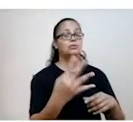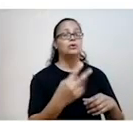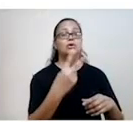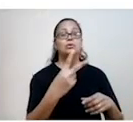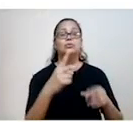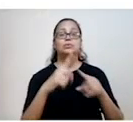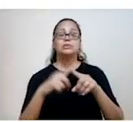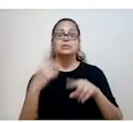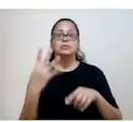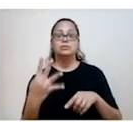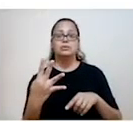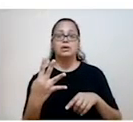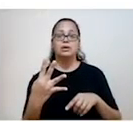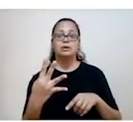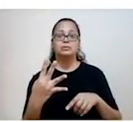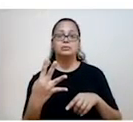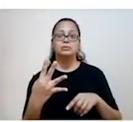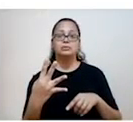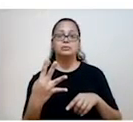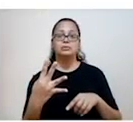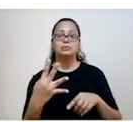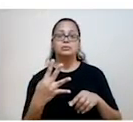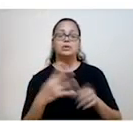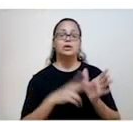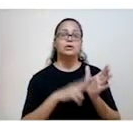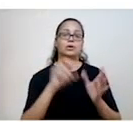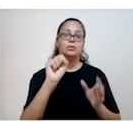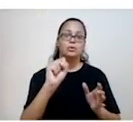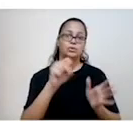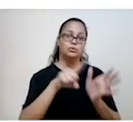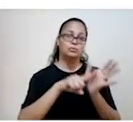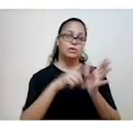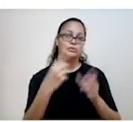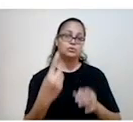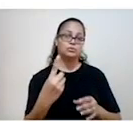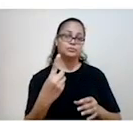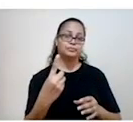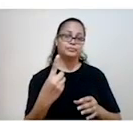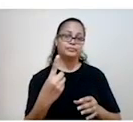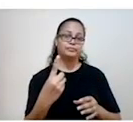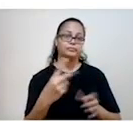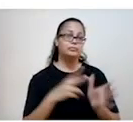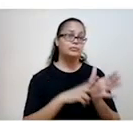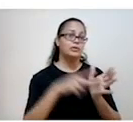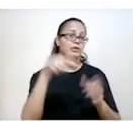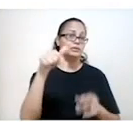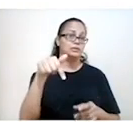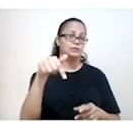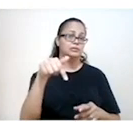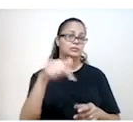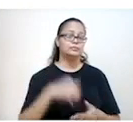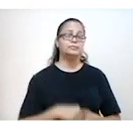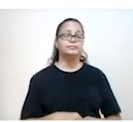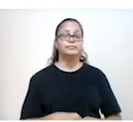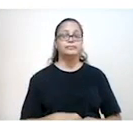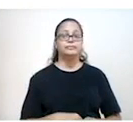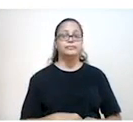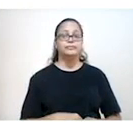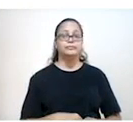4. Né, no lugar do n, coloquei 4. 2 vezes 4, 8. Menos 1. 8 menos 1, 7. Conferiu